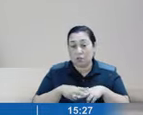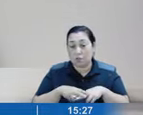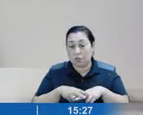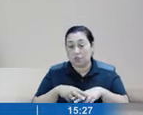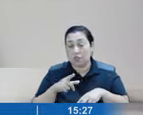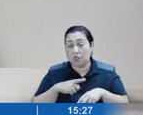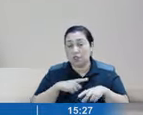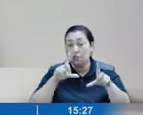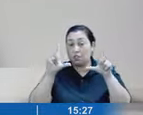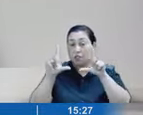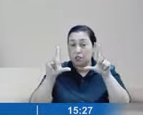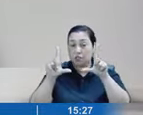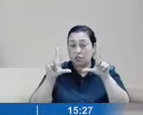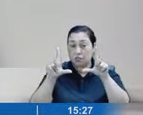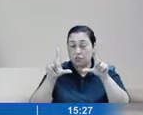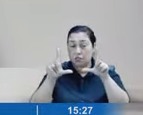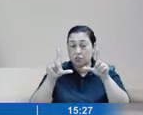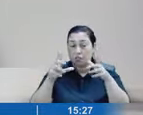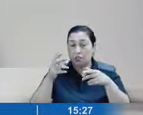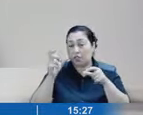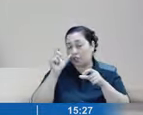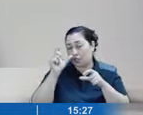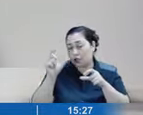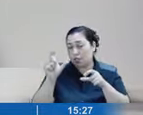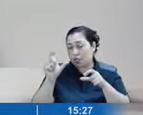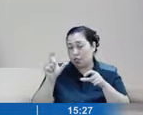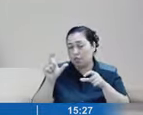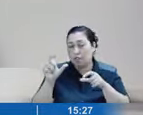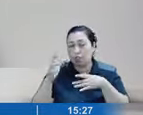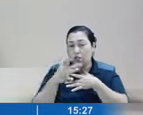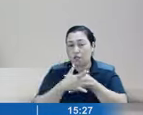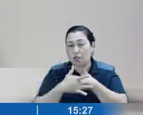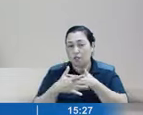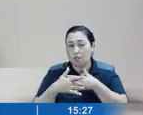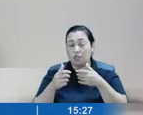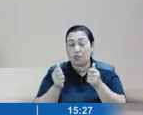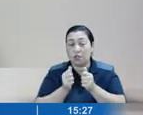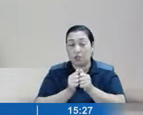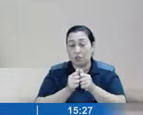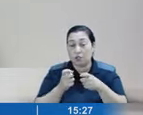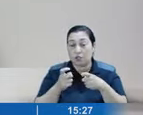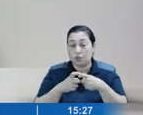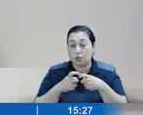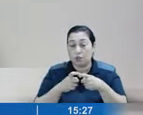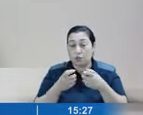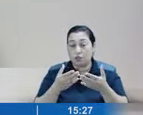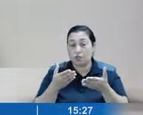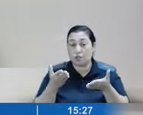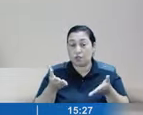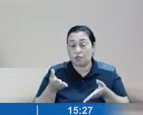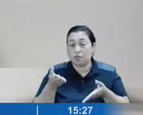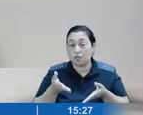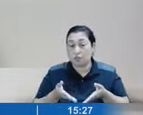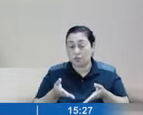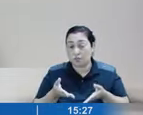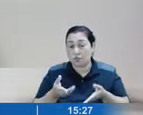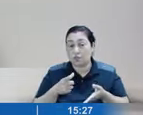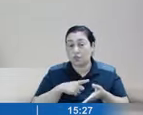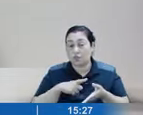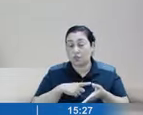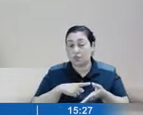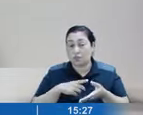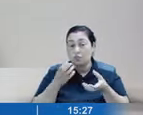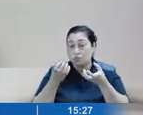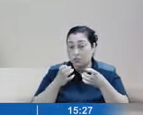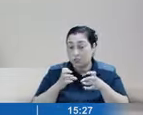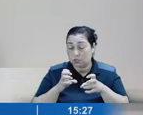uma televisãozinha para ele ir assistindo o exame junto com o médico, né? Eu já fiz colonoscopia em pacientes que não